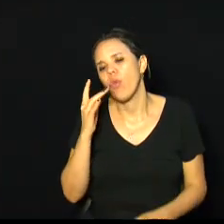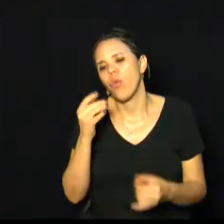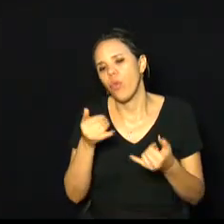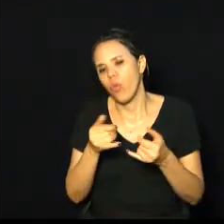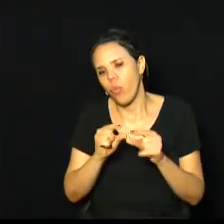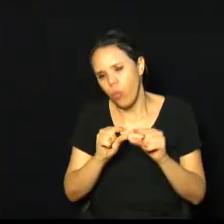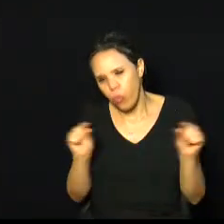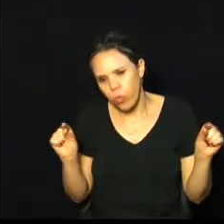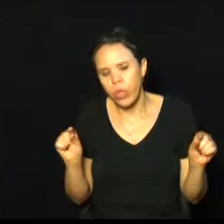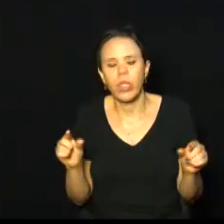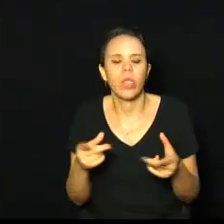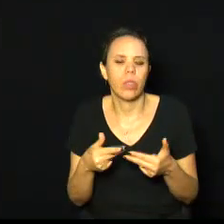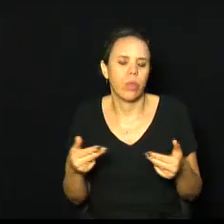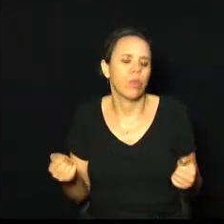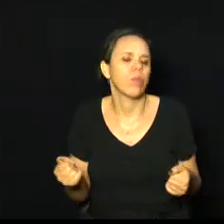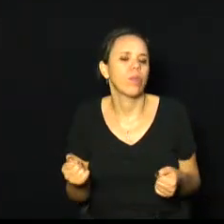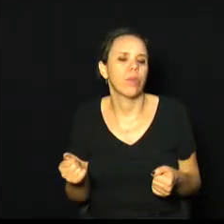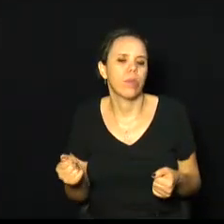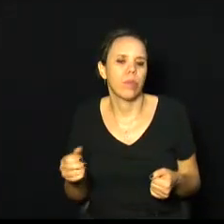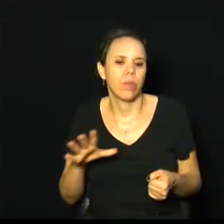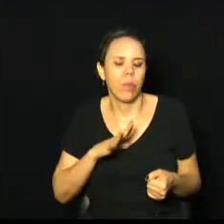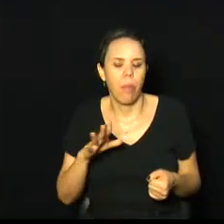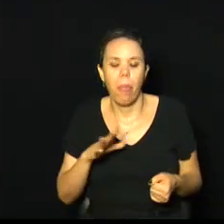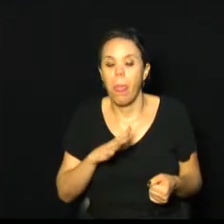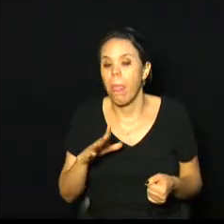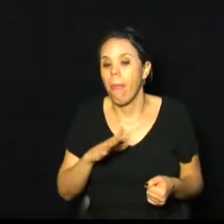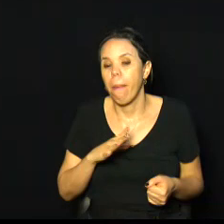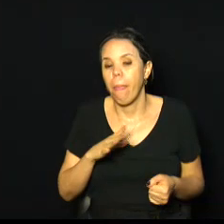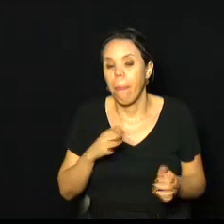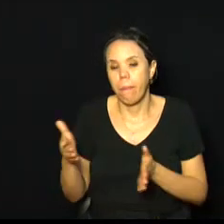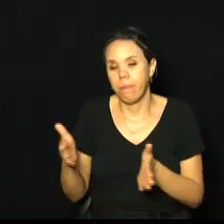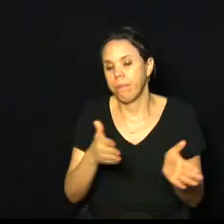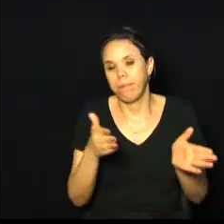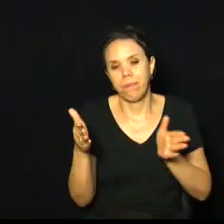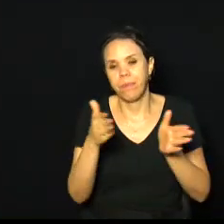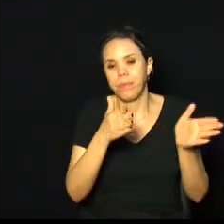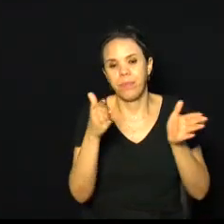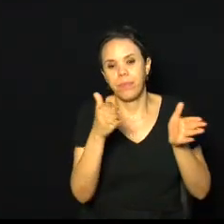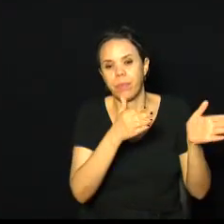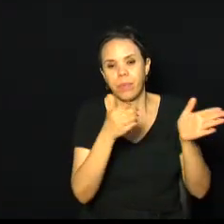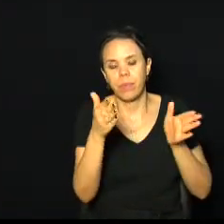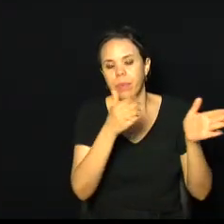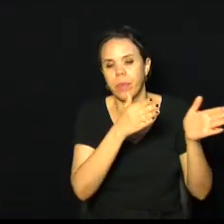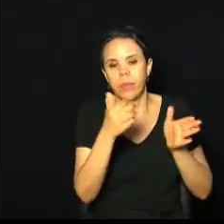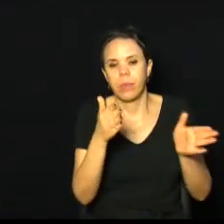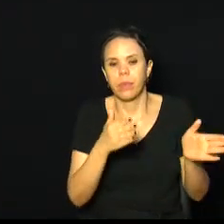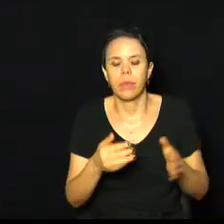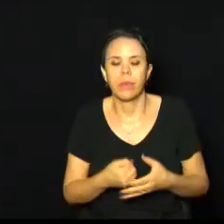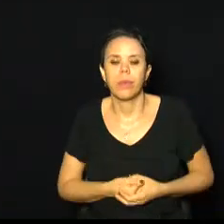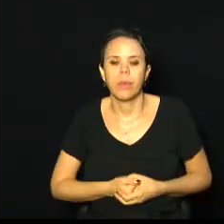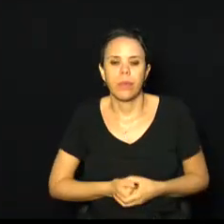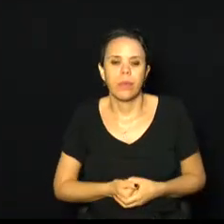ali da cidade que é o caminho para